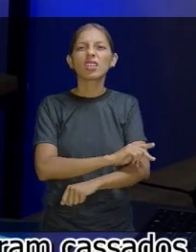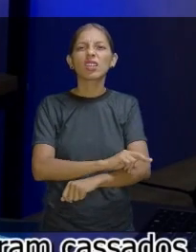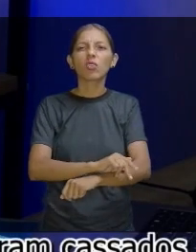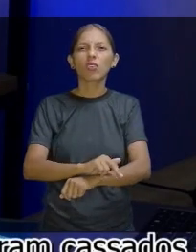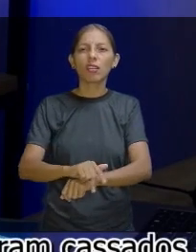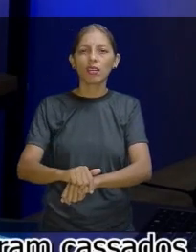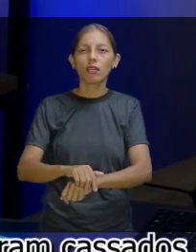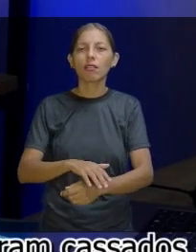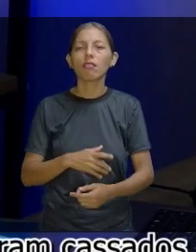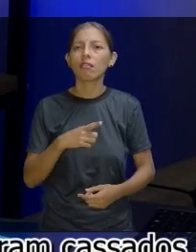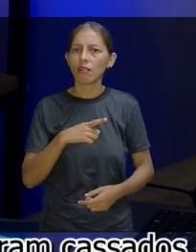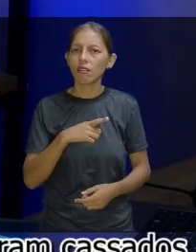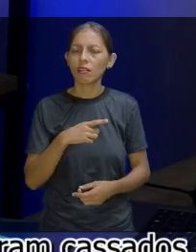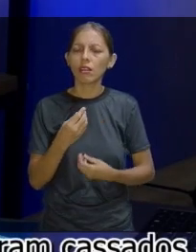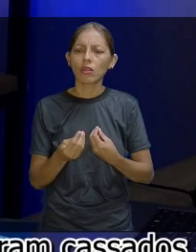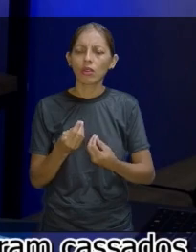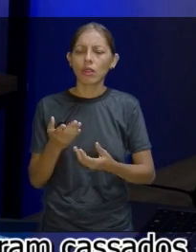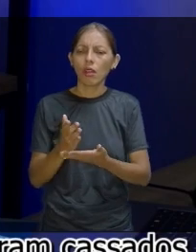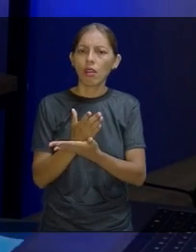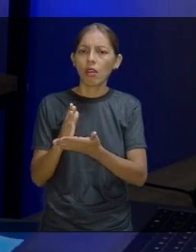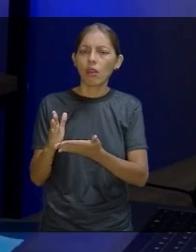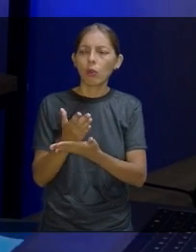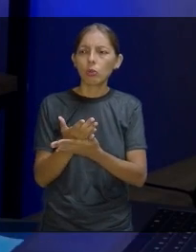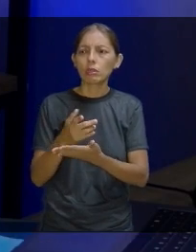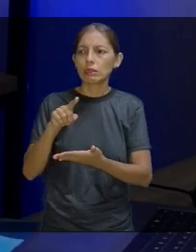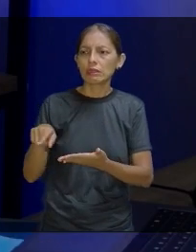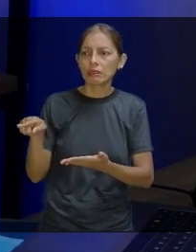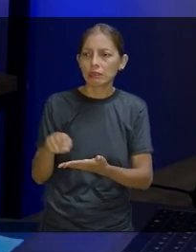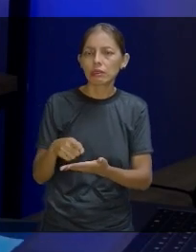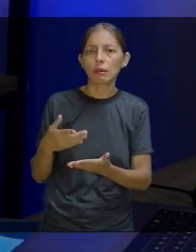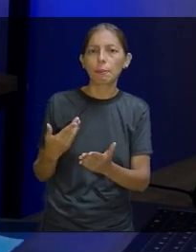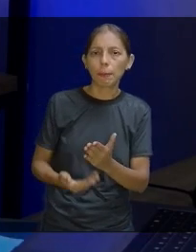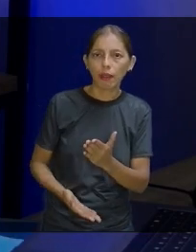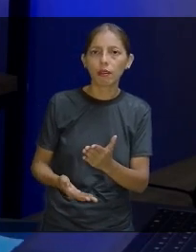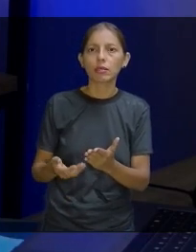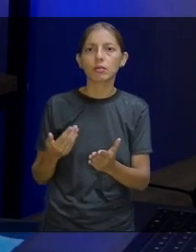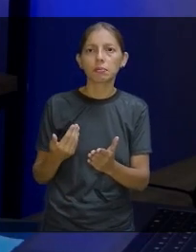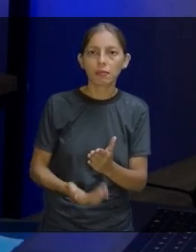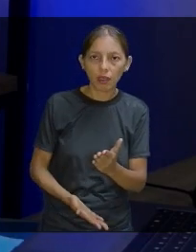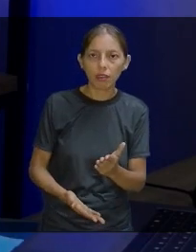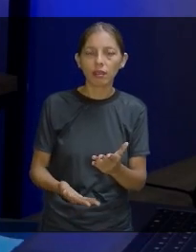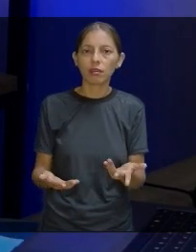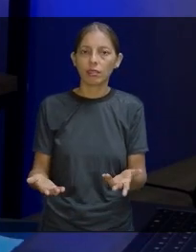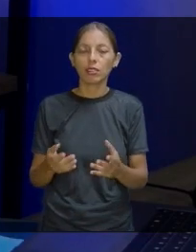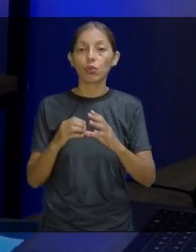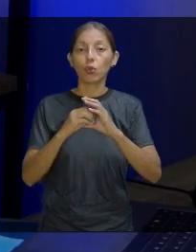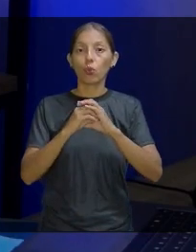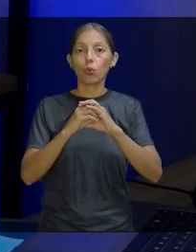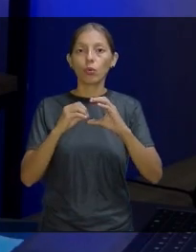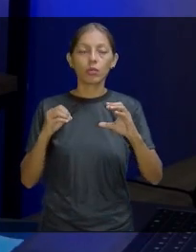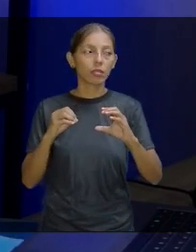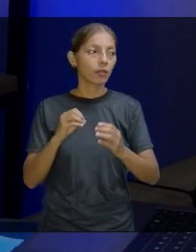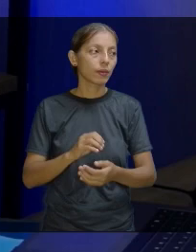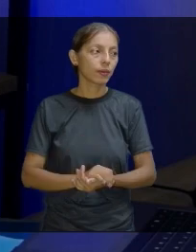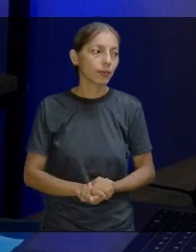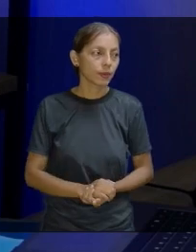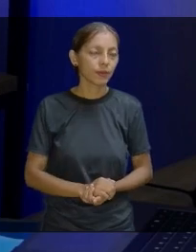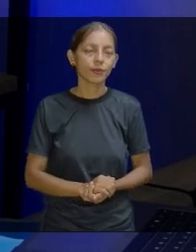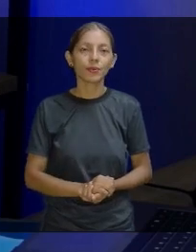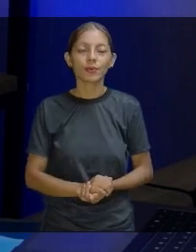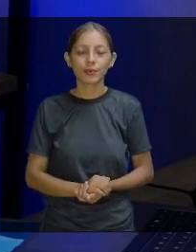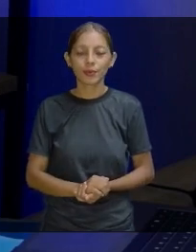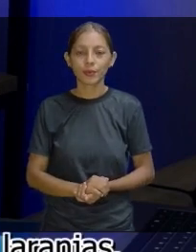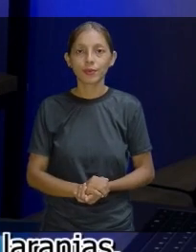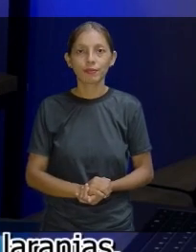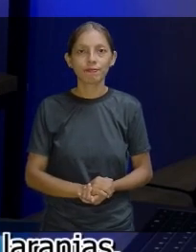perderam o mandato, foram cassados em função do não cumprimento daquela cota de gênero, 30% das vagas para